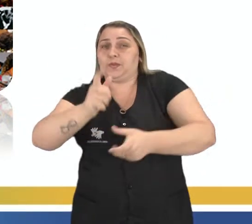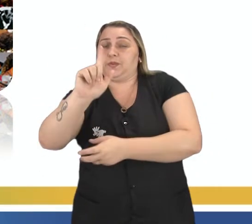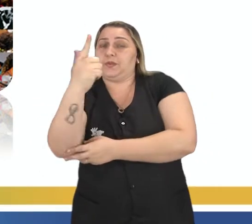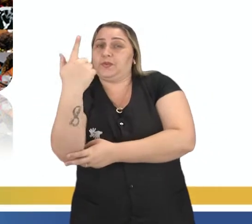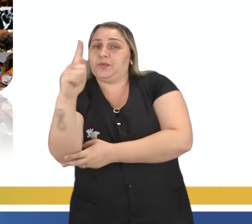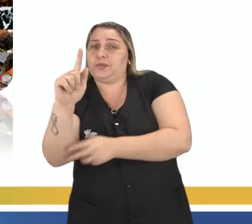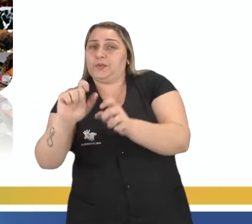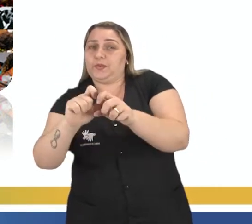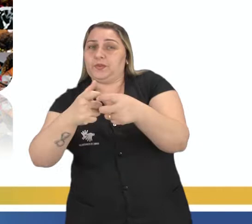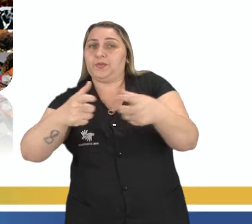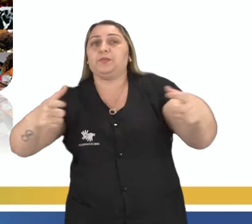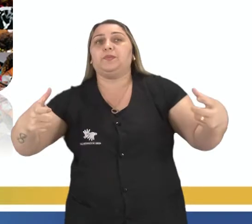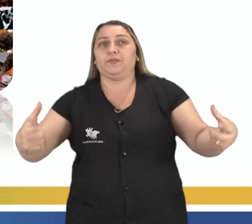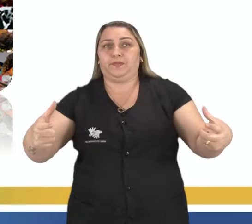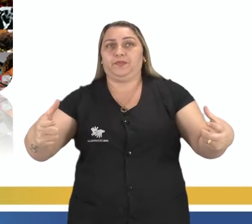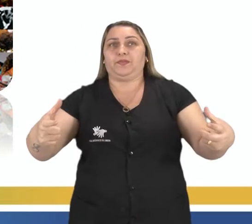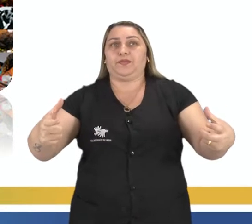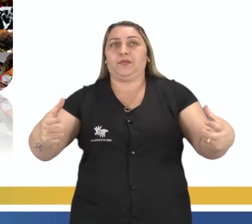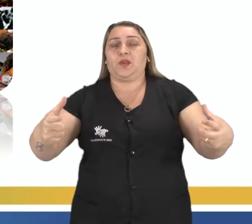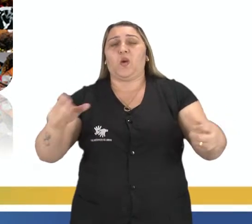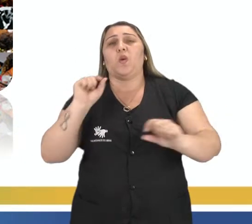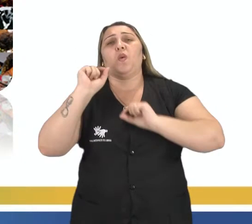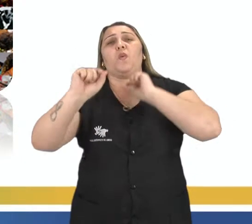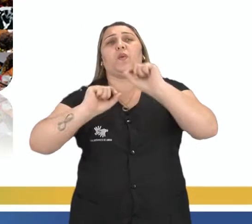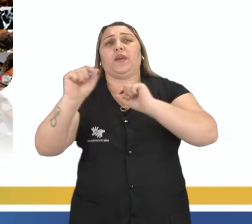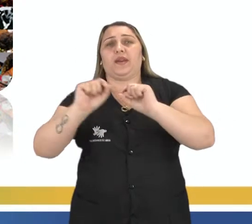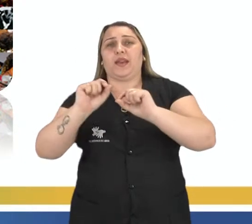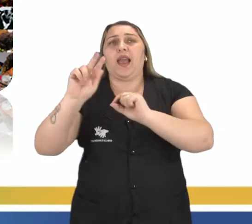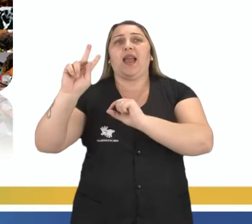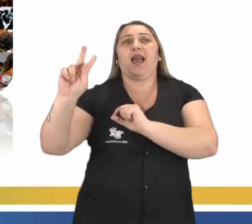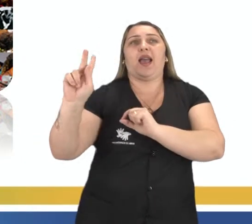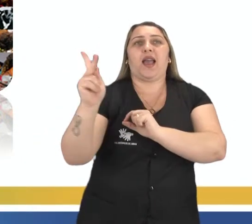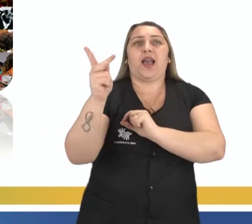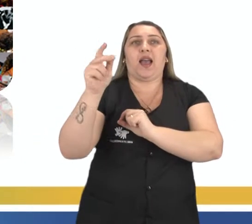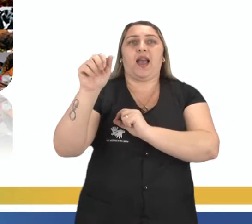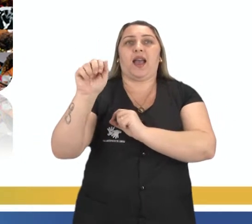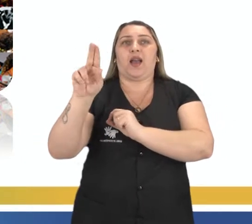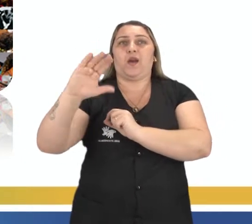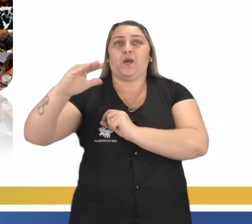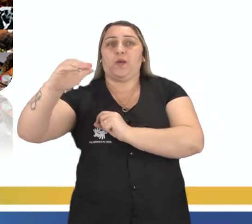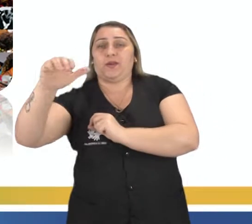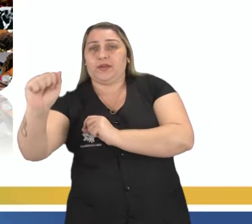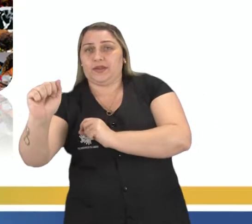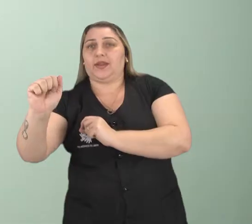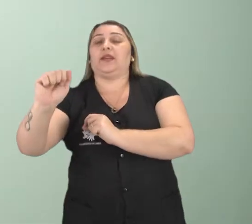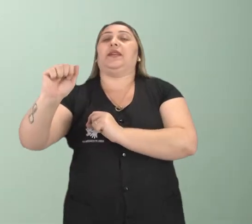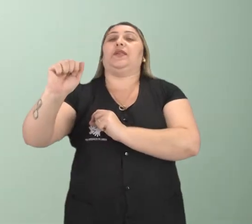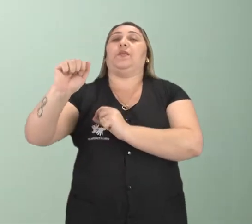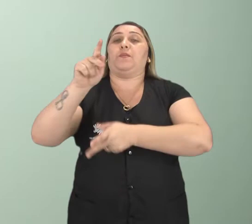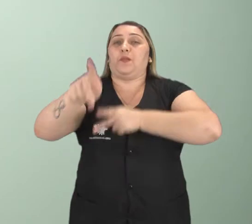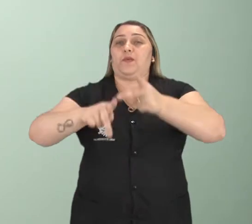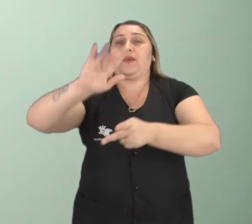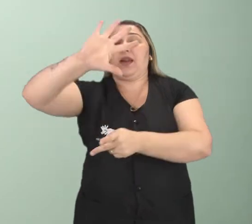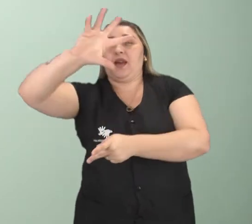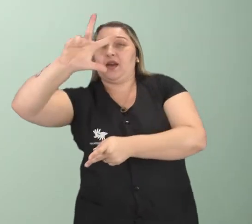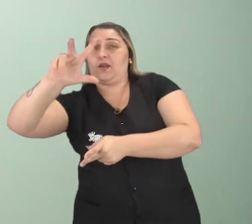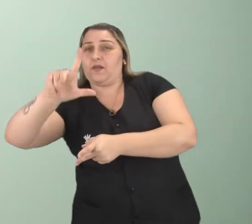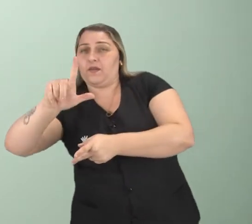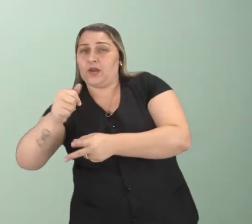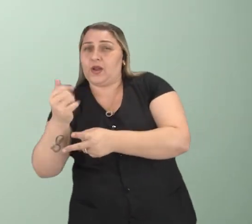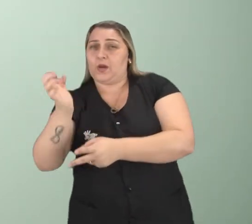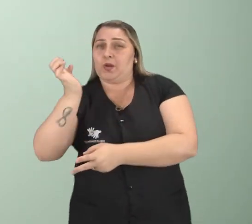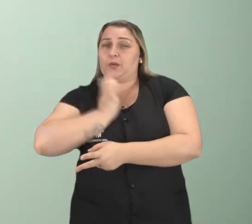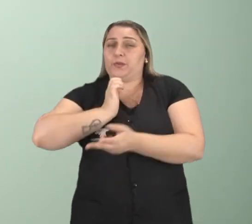geográfica extensíssima. Então, assim, o que isso quer dizer, né? A África é rica em